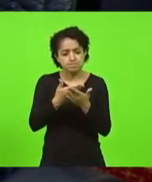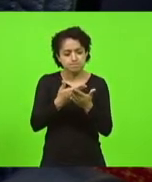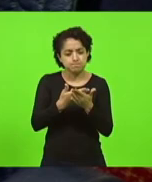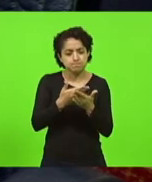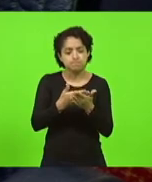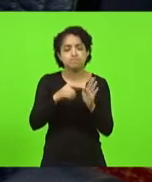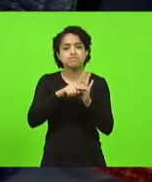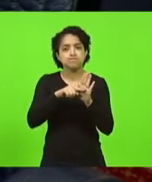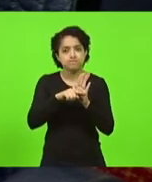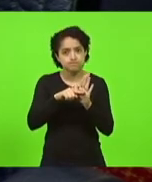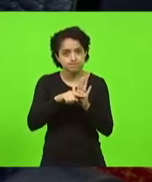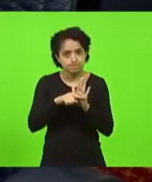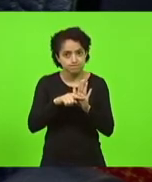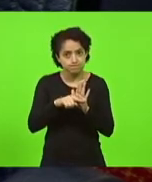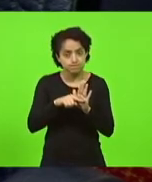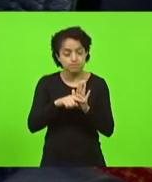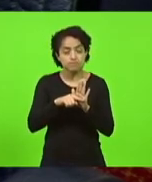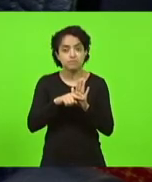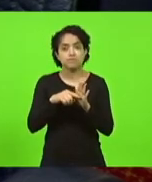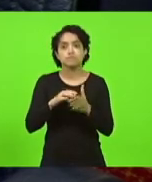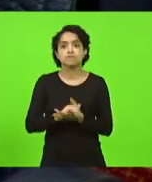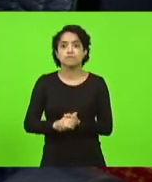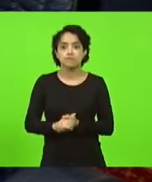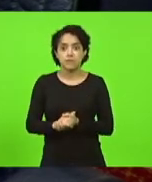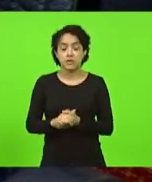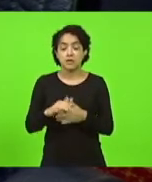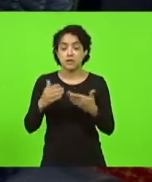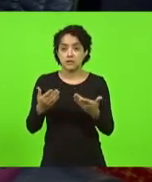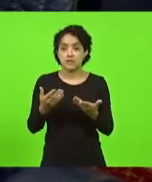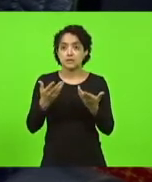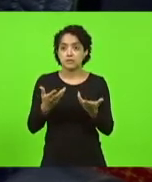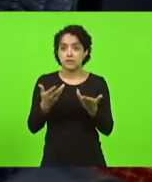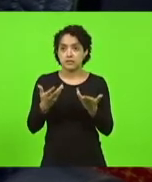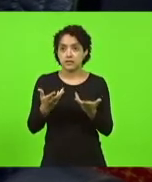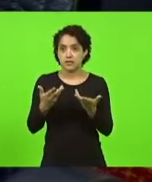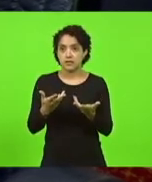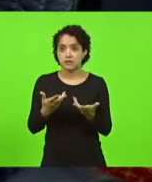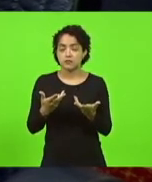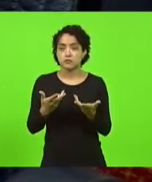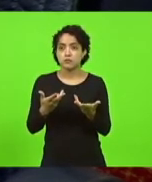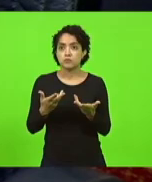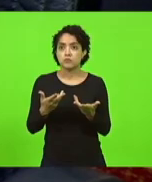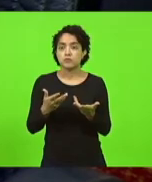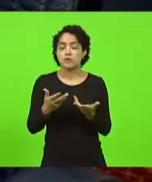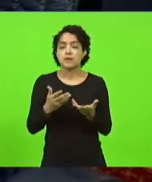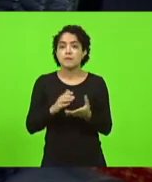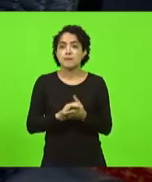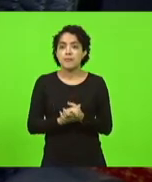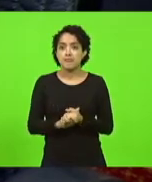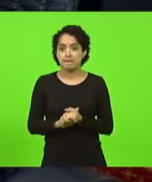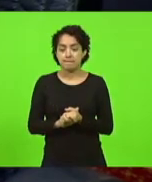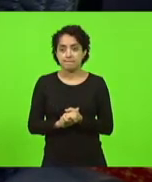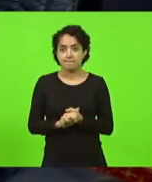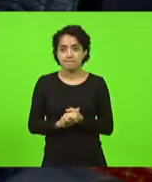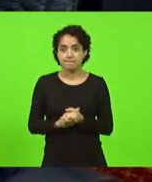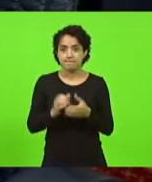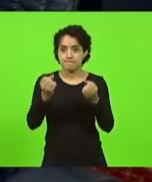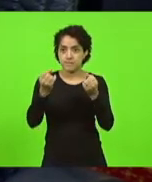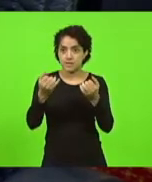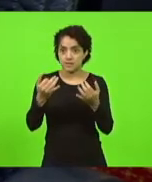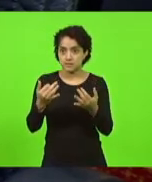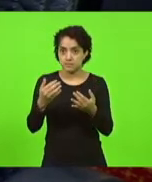na casa. E é isso. Eu também quero fazer uma menção